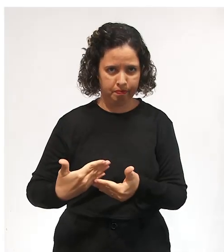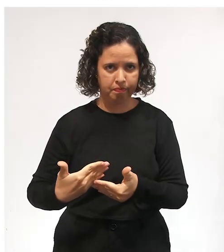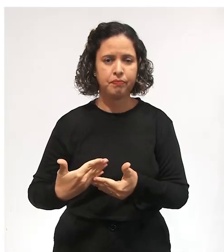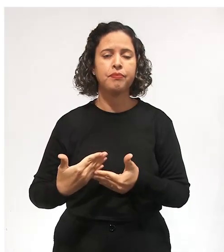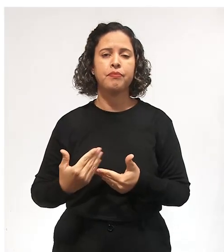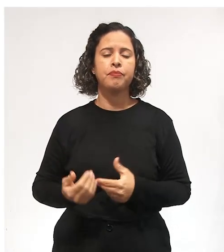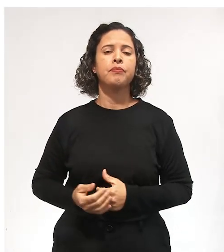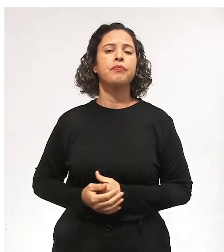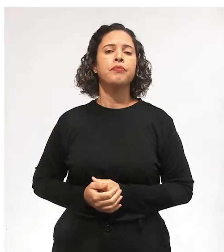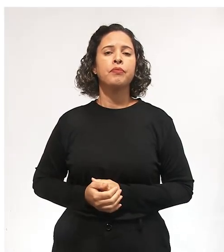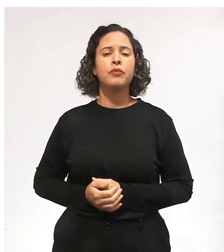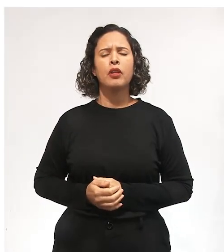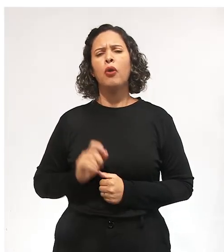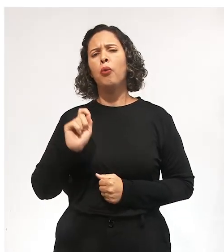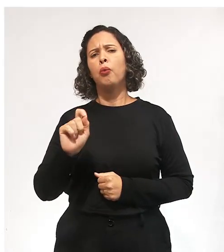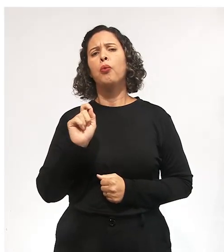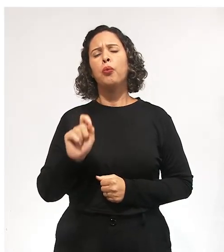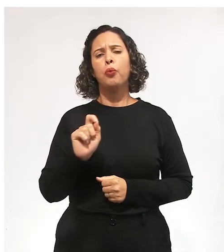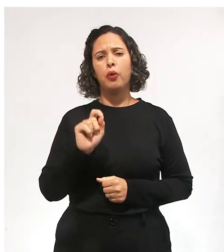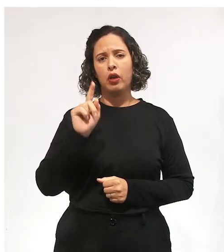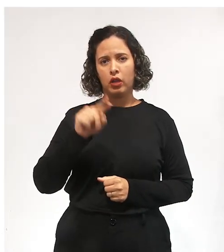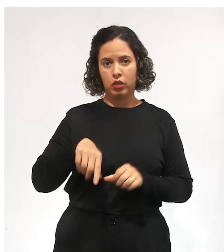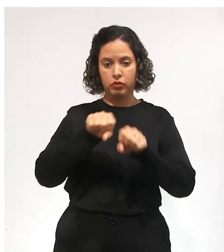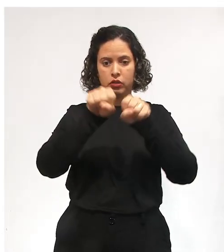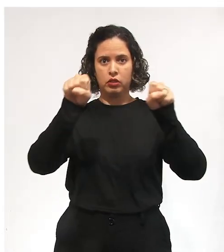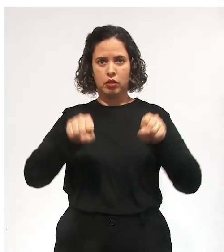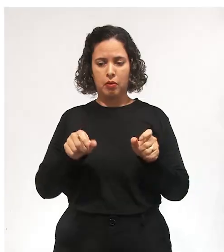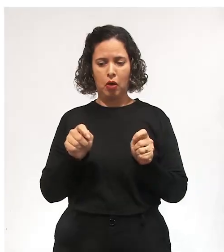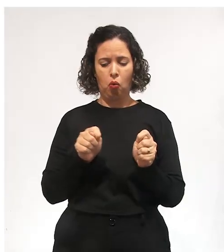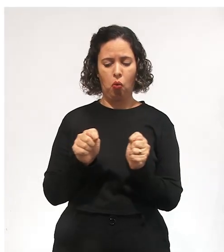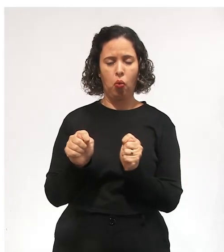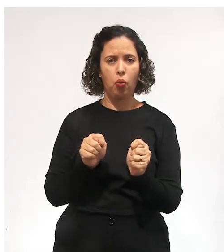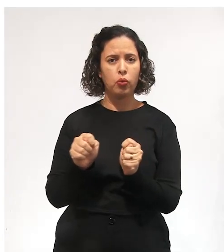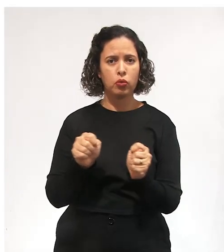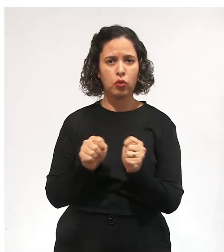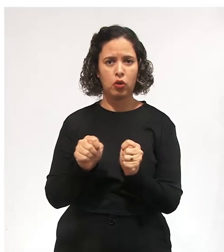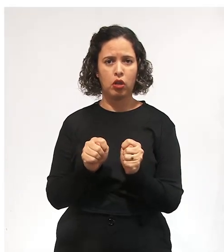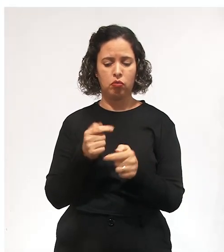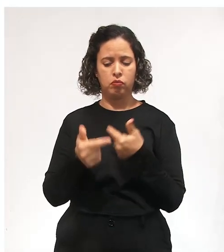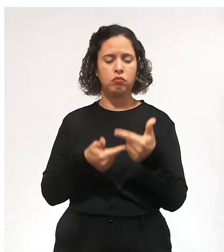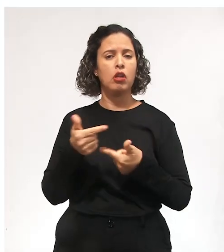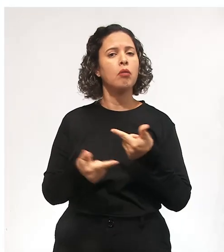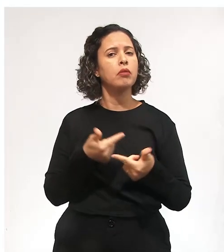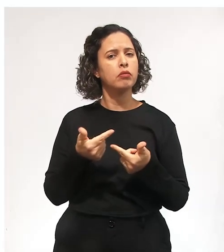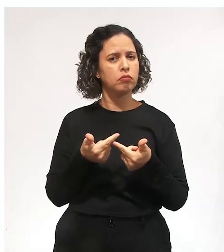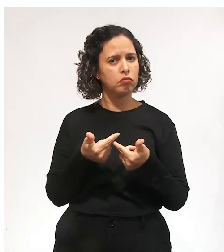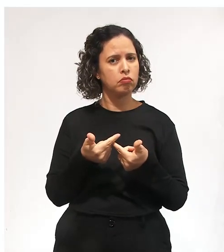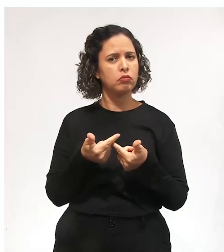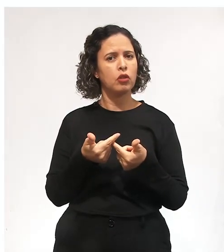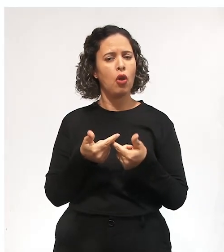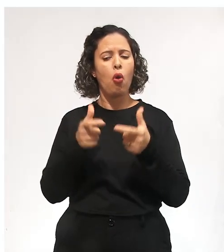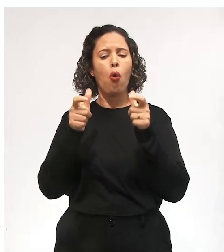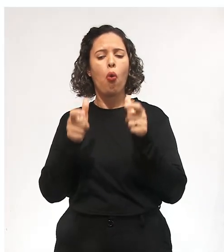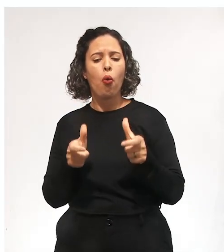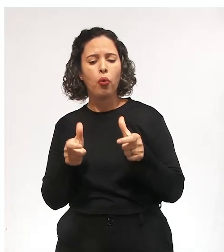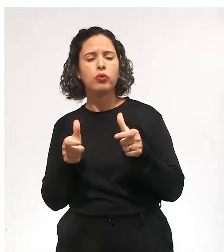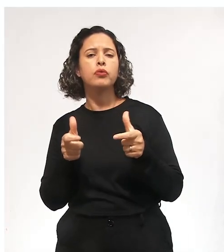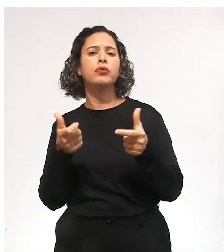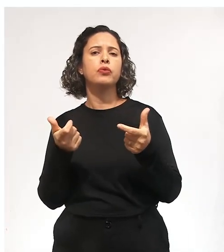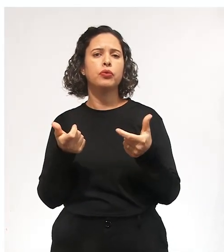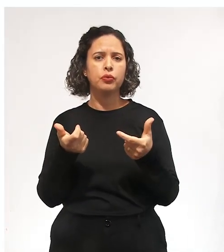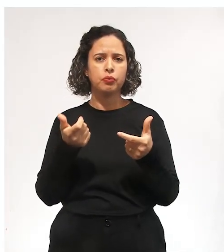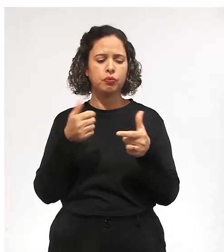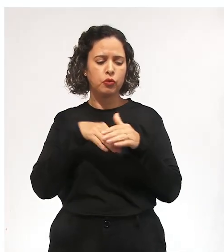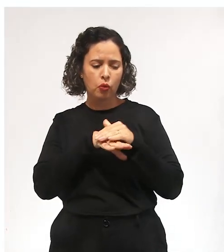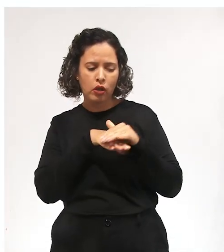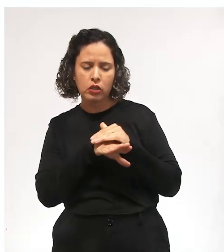gerenciamento de processos? É onde o sistema vai controlar a execução, a alocação